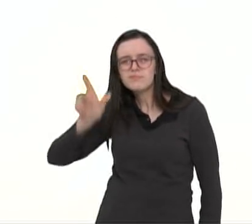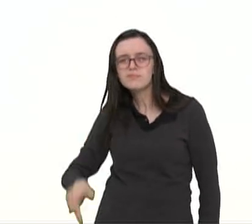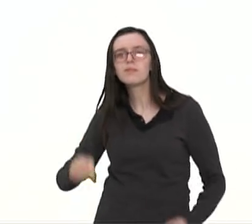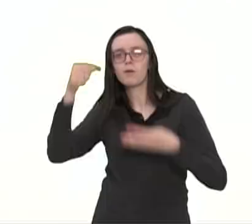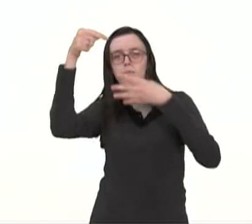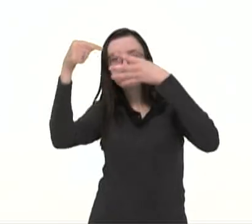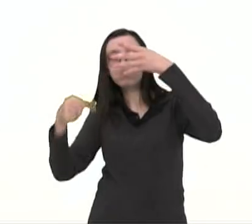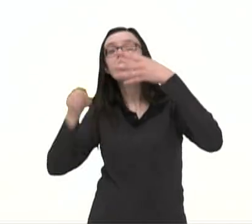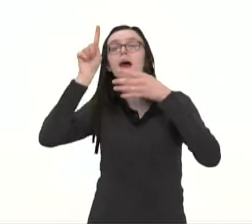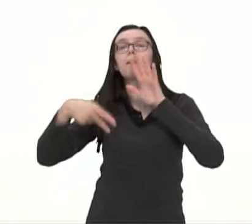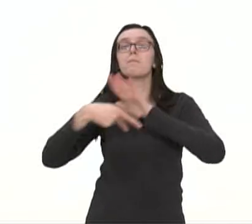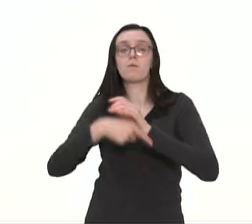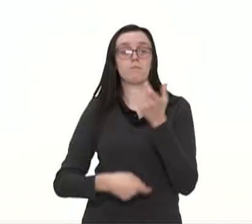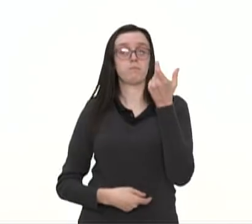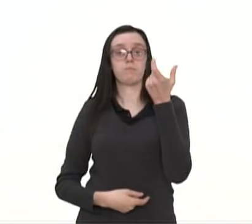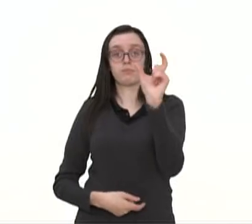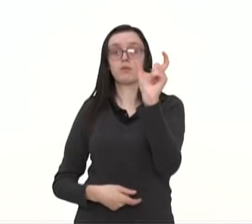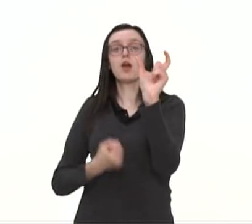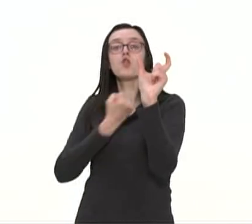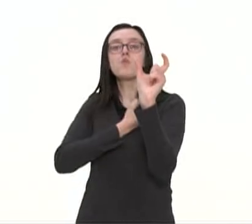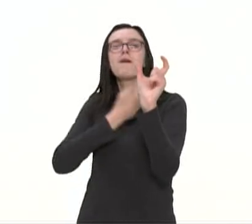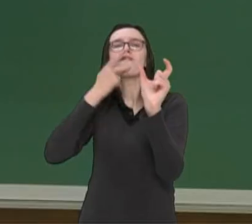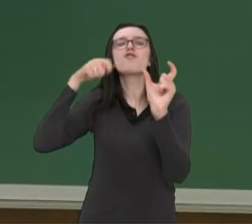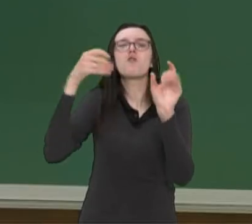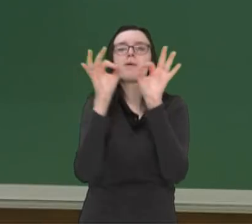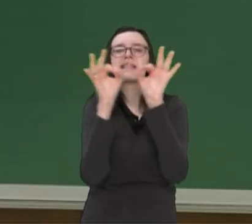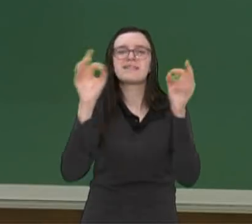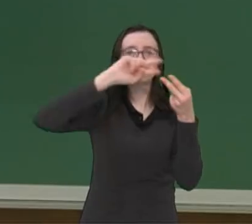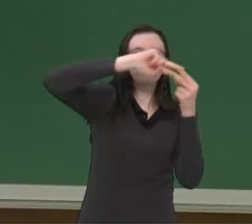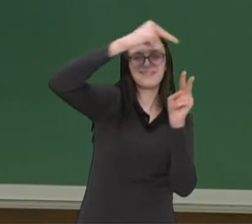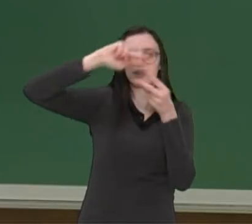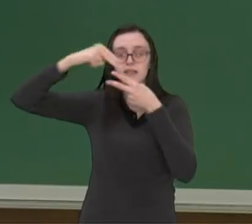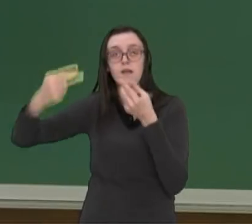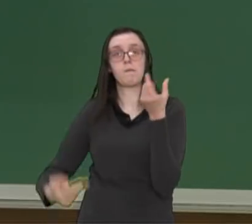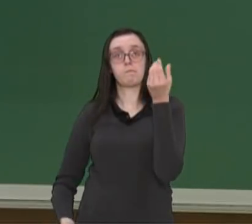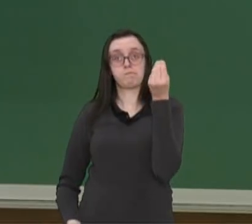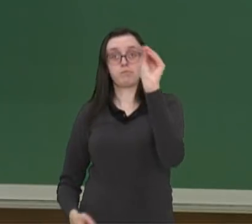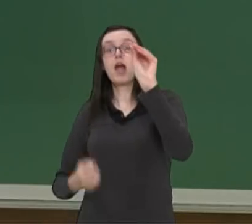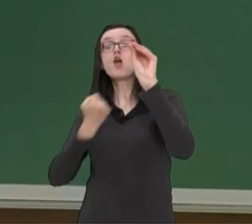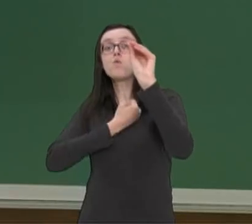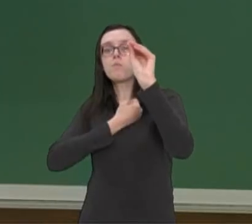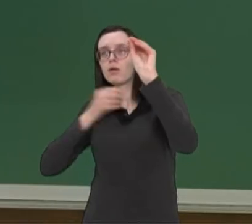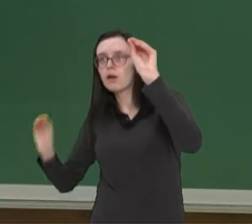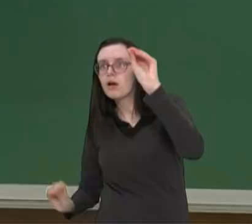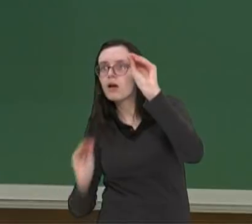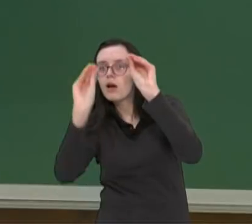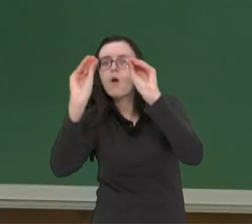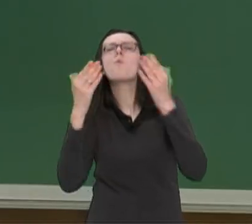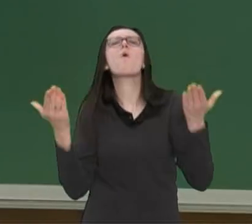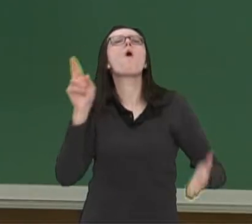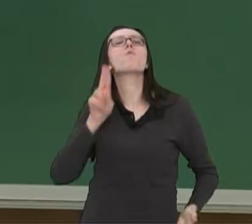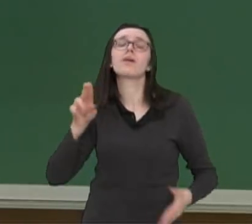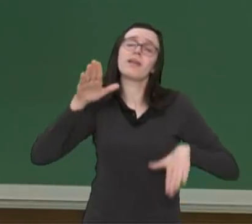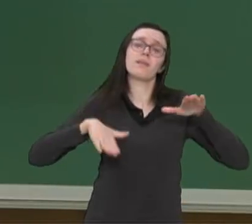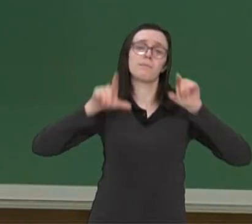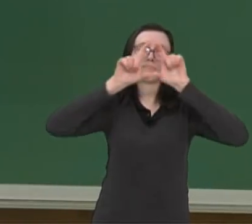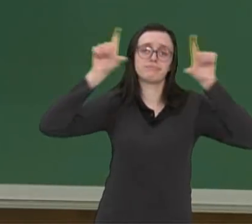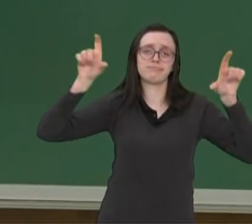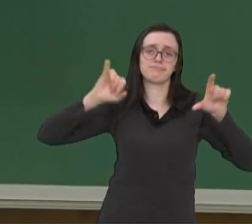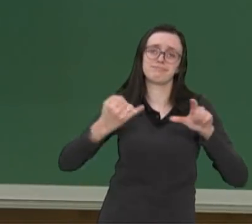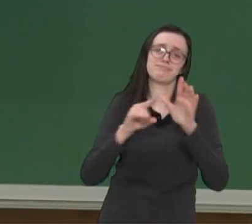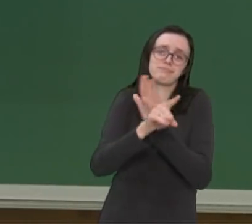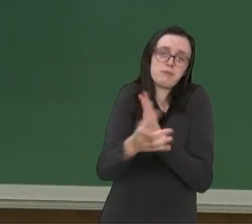são unidades usadas para falar de distância entre dois genes no cromossomo, tá? Qual vai ser usado? Depende do exercício.